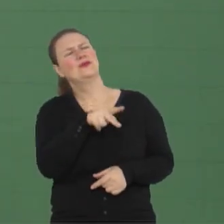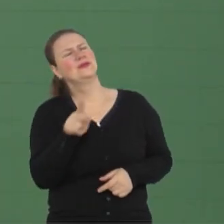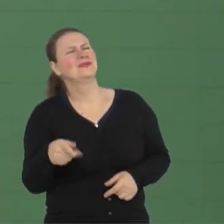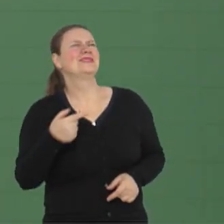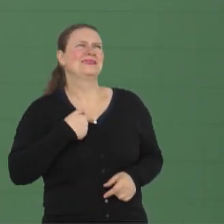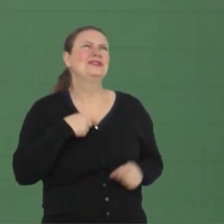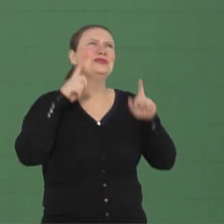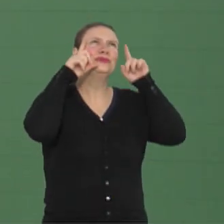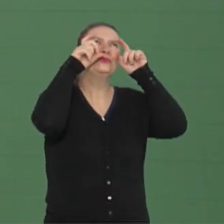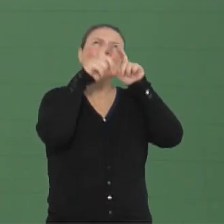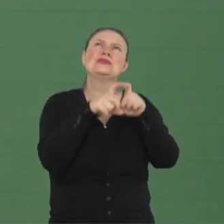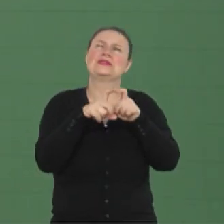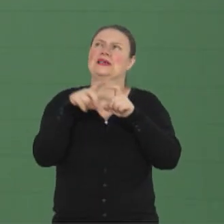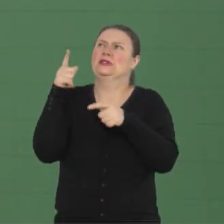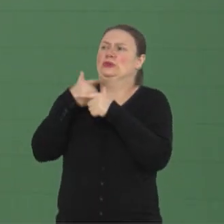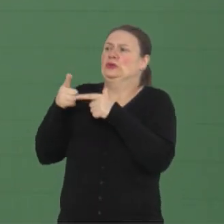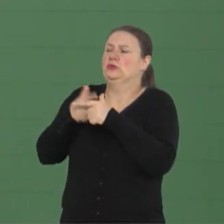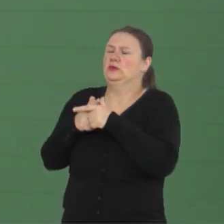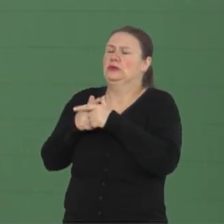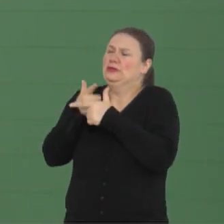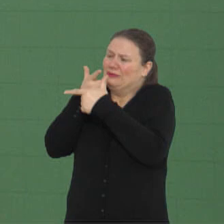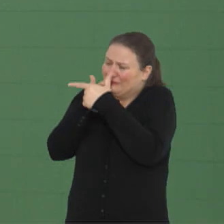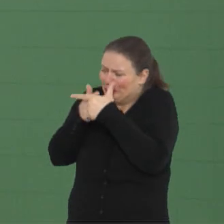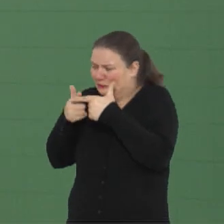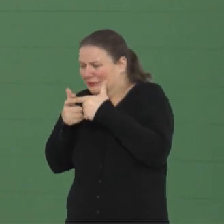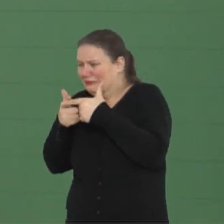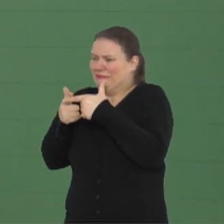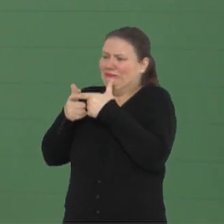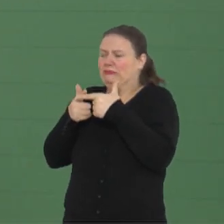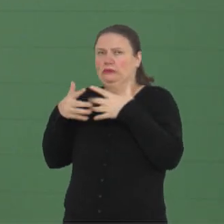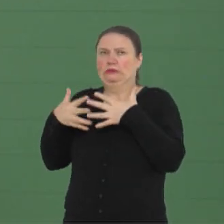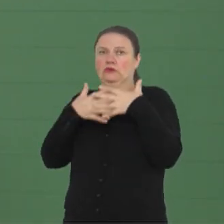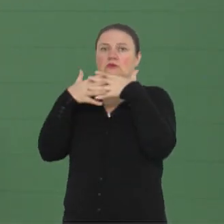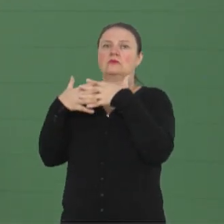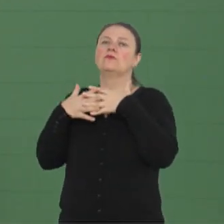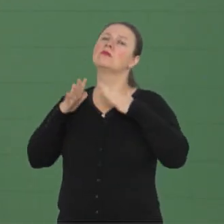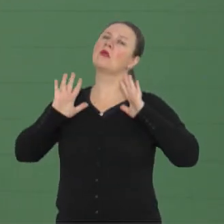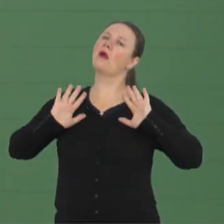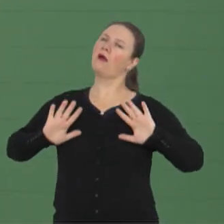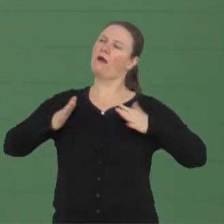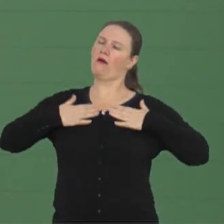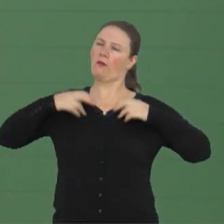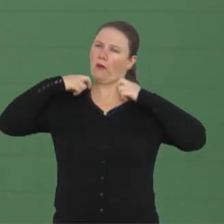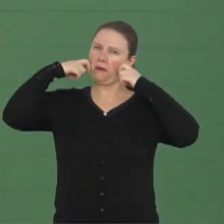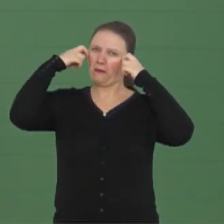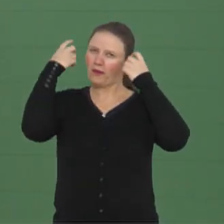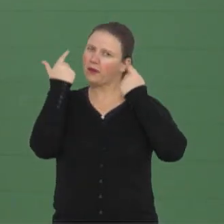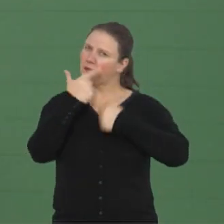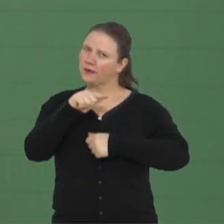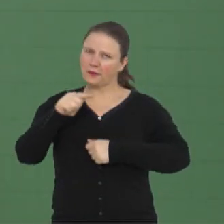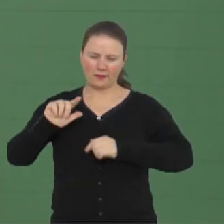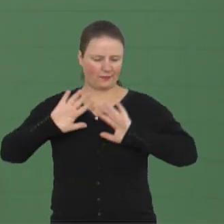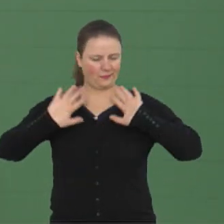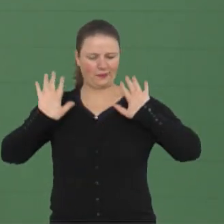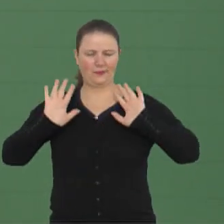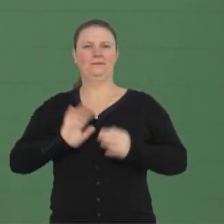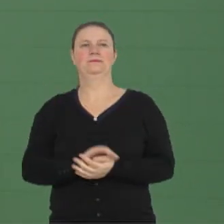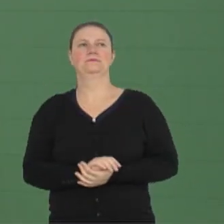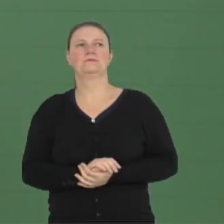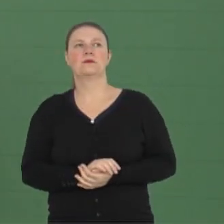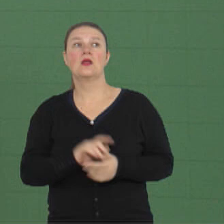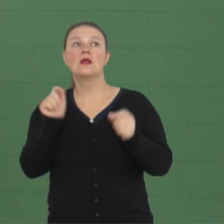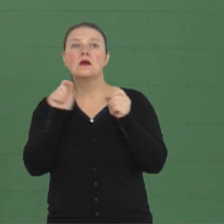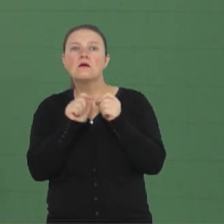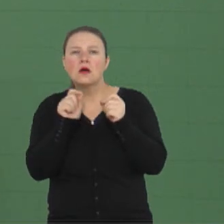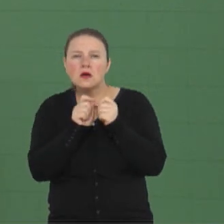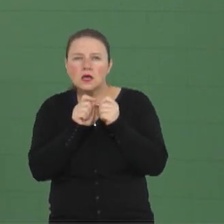divisão. Então, não tenha vergonha. Faça o cálculo auxiliar no canto do seu caderno ou embaixo, depois apague. Tá